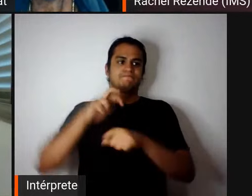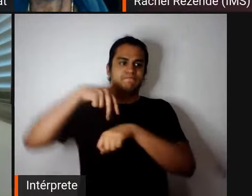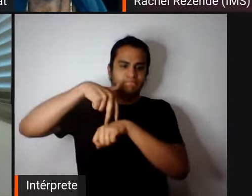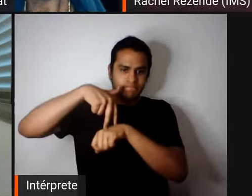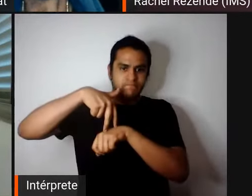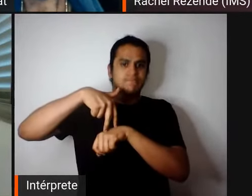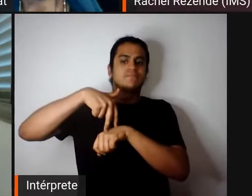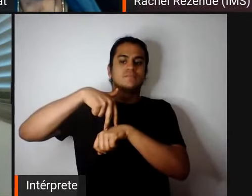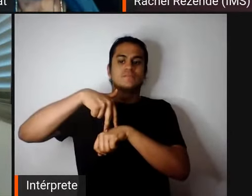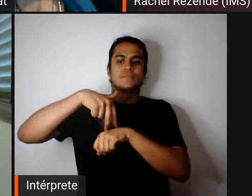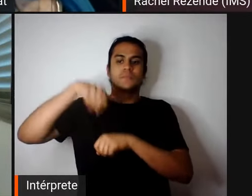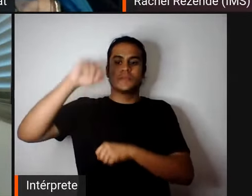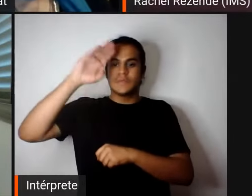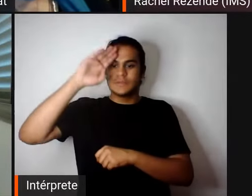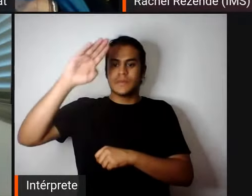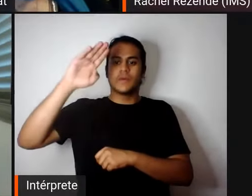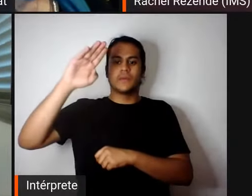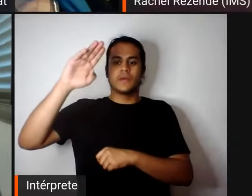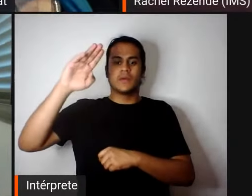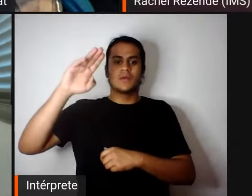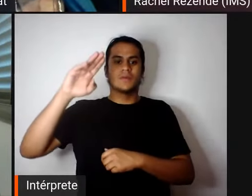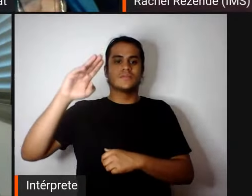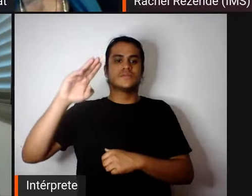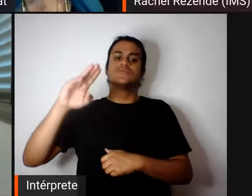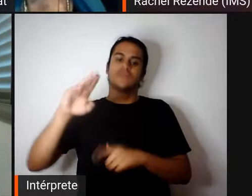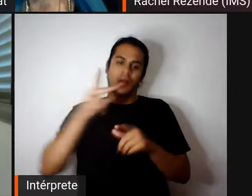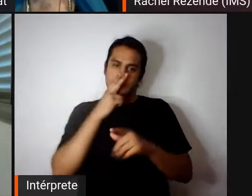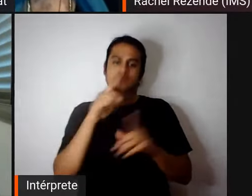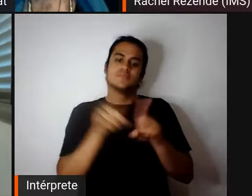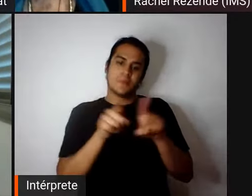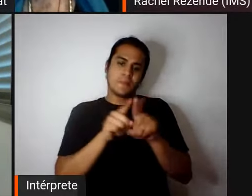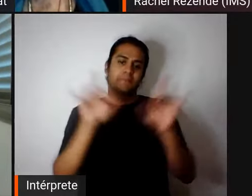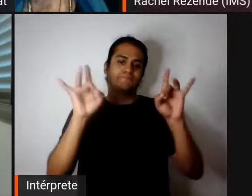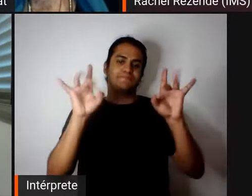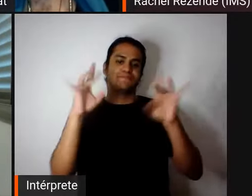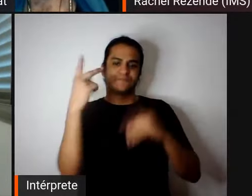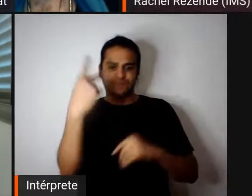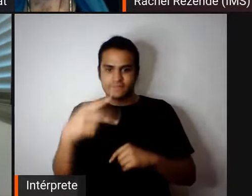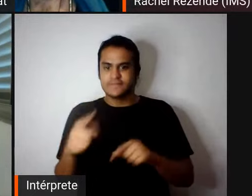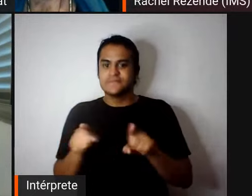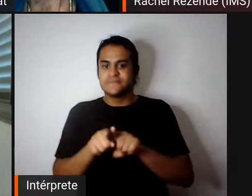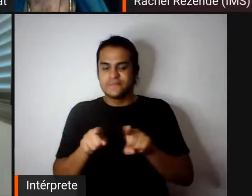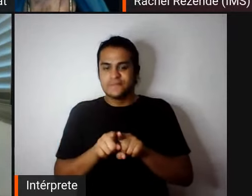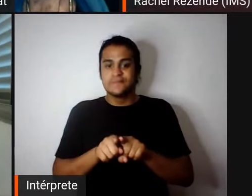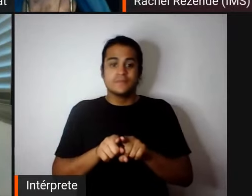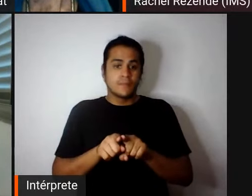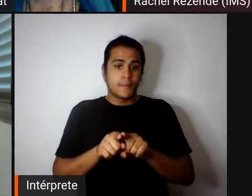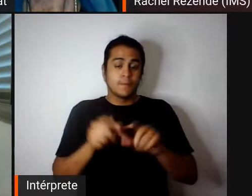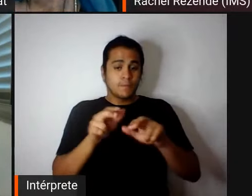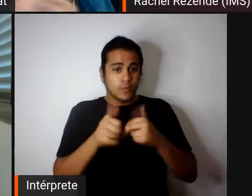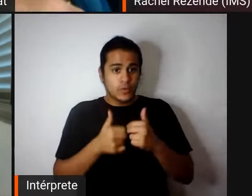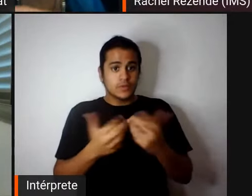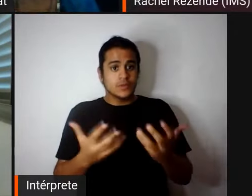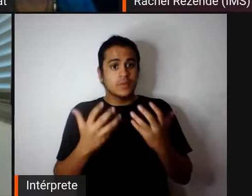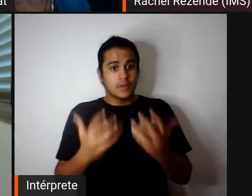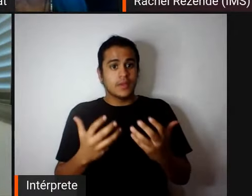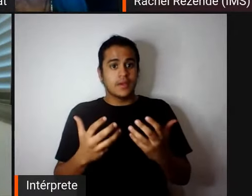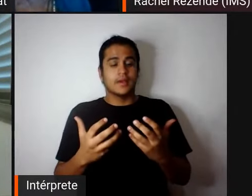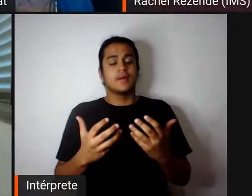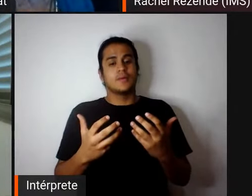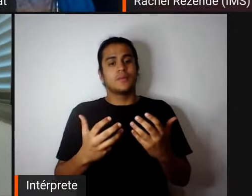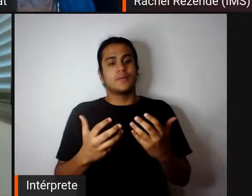todos que estamos ouvindo. Talvez também um privilégio para você, e nesse sentido, eu queria muito que, como nós temos um